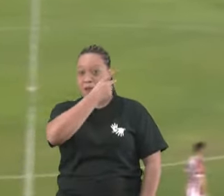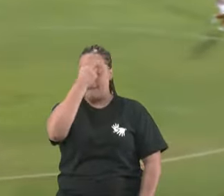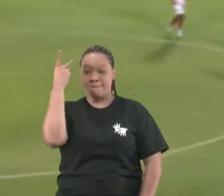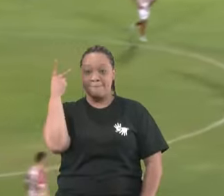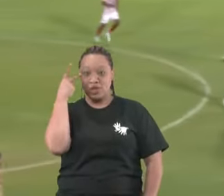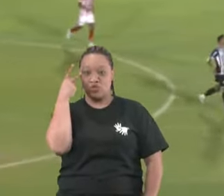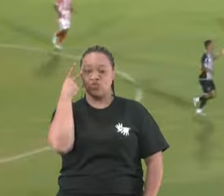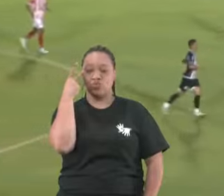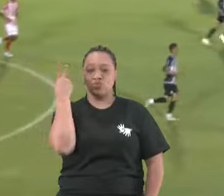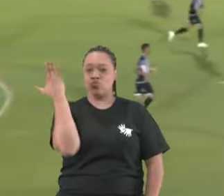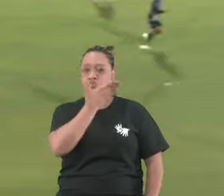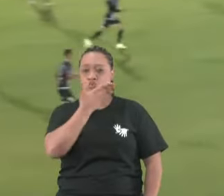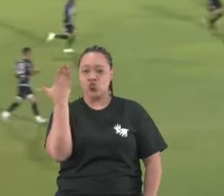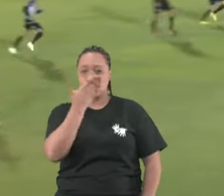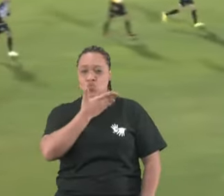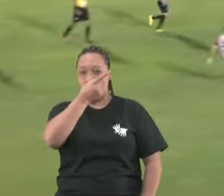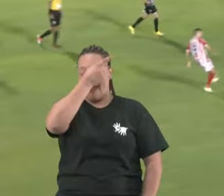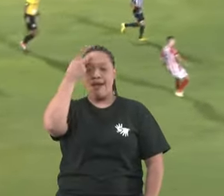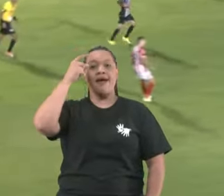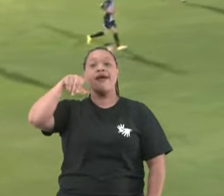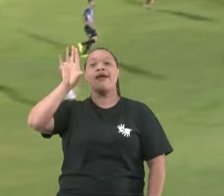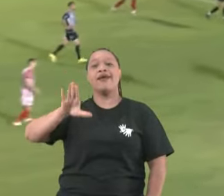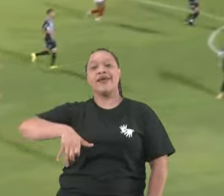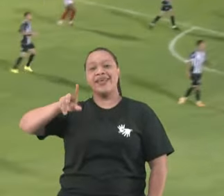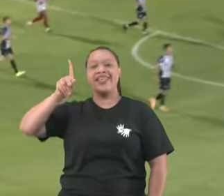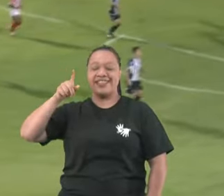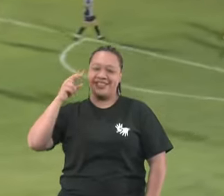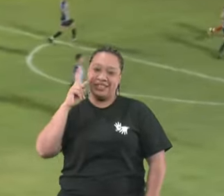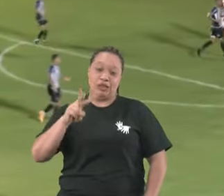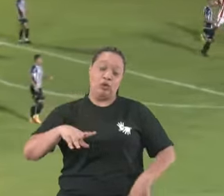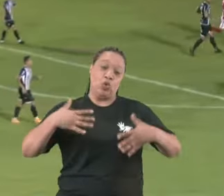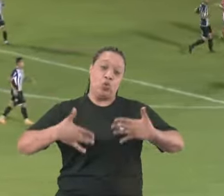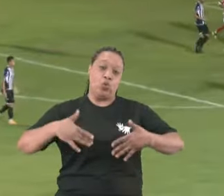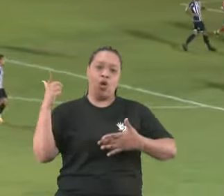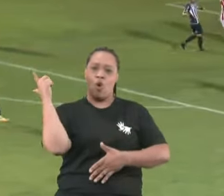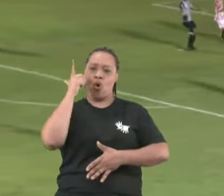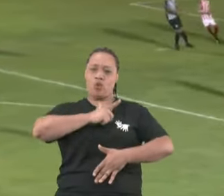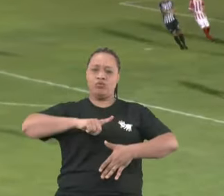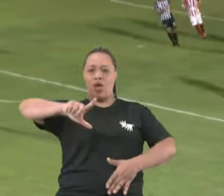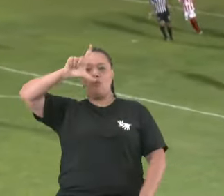enxerga, quem tem olho acaba reinando.